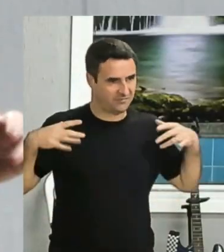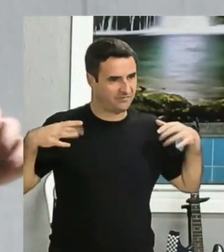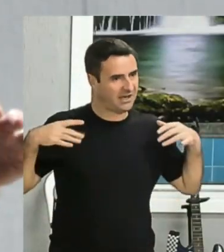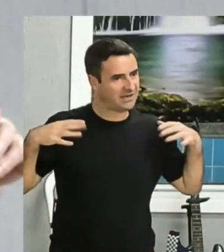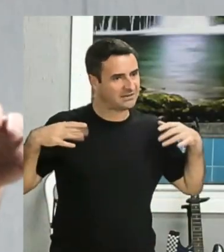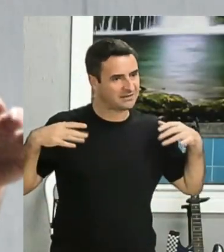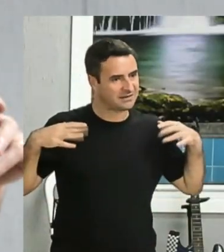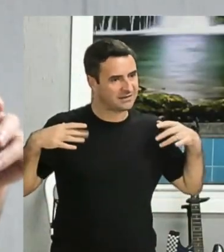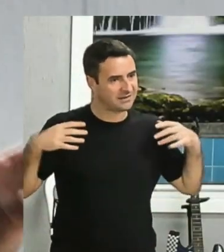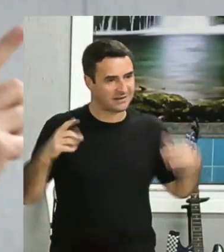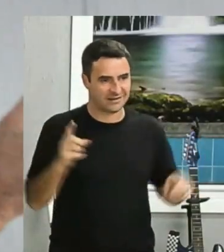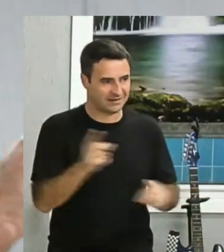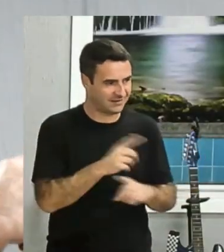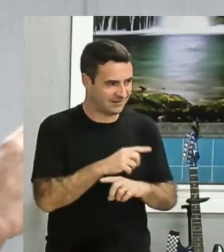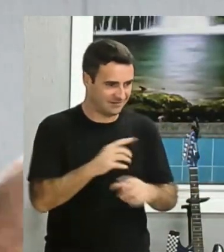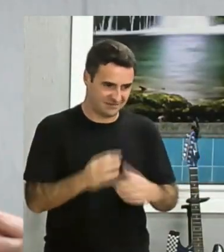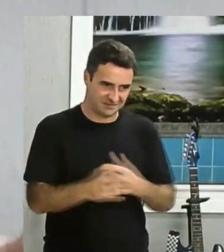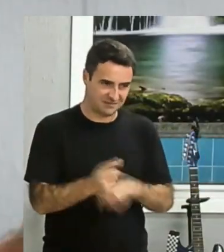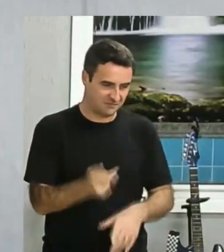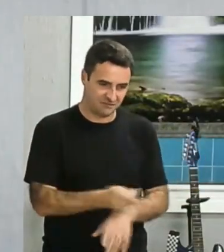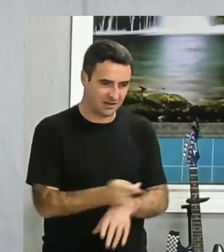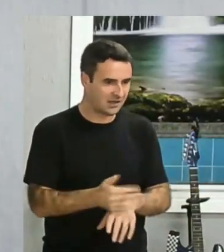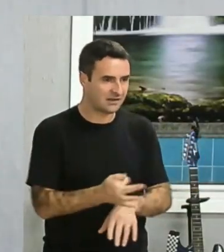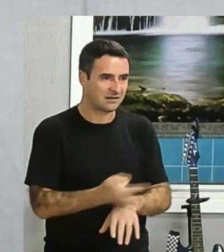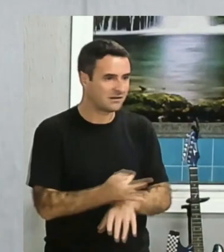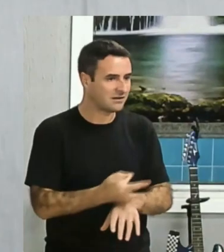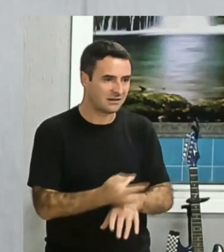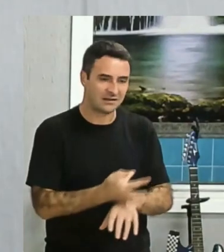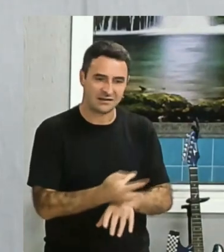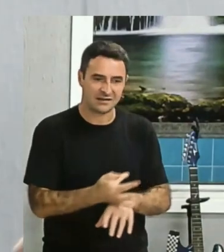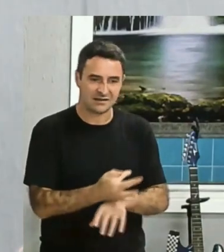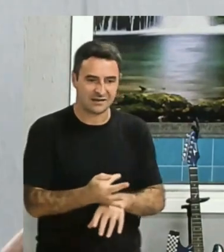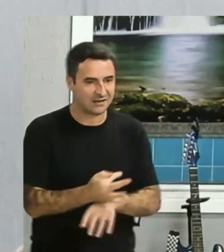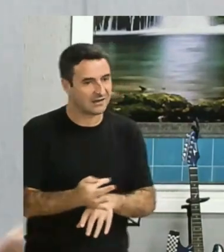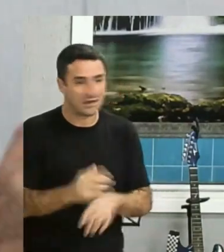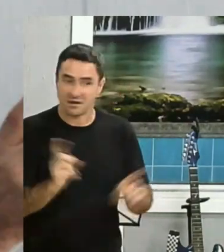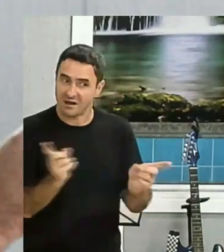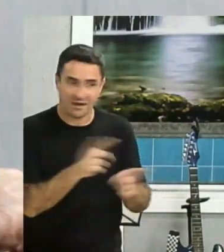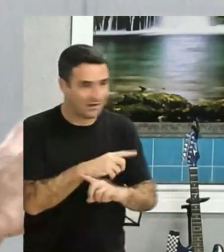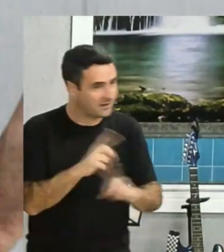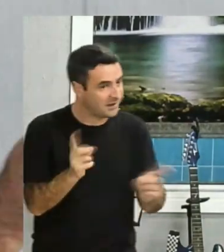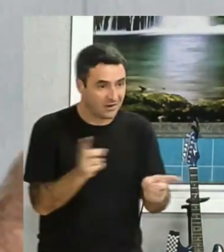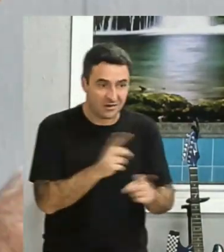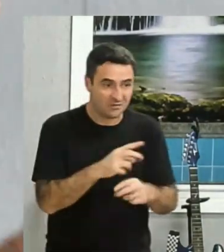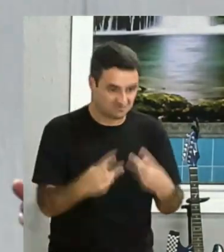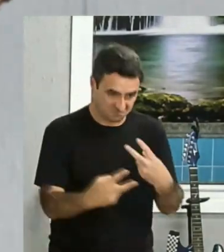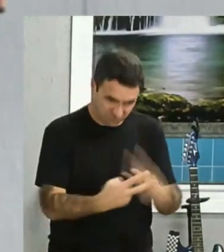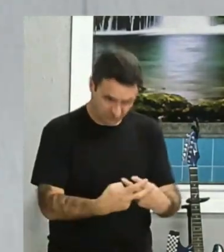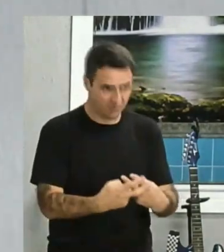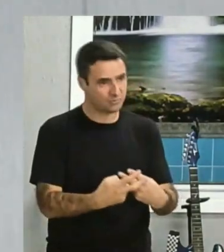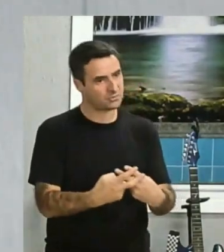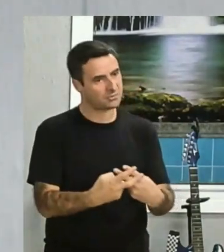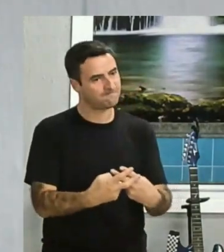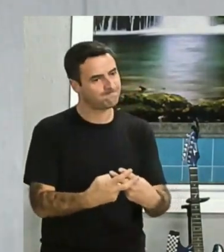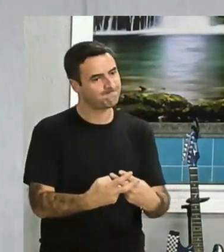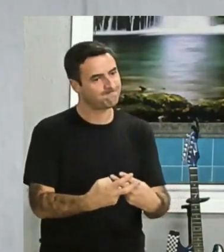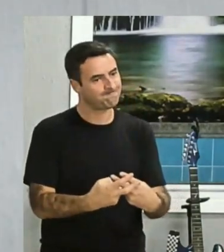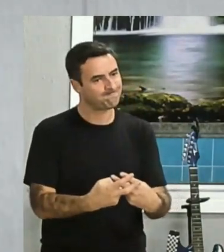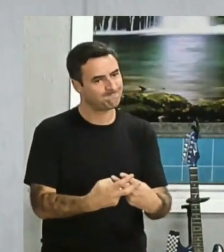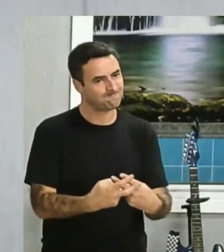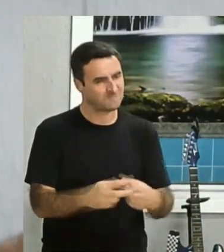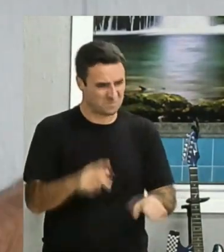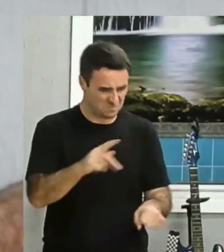Não estava de férias numa dessas ilhas desses milionários, não é? Ele estava de férias numa